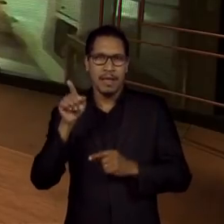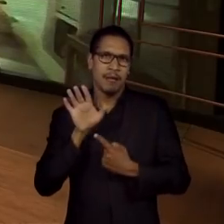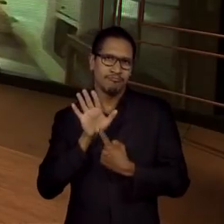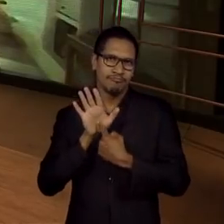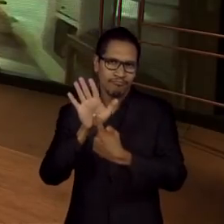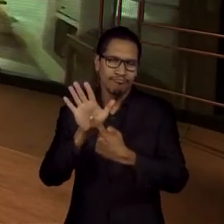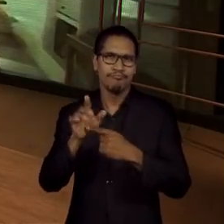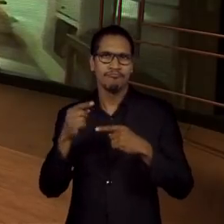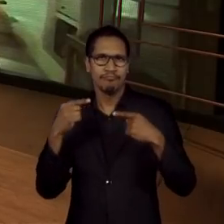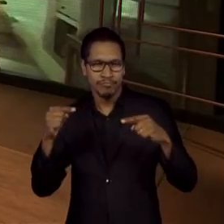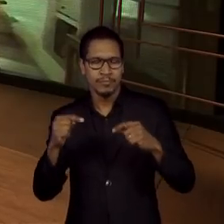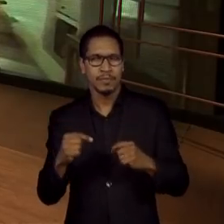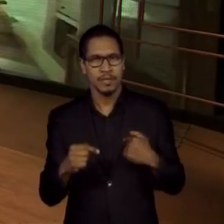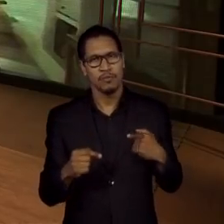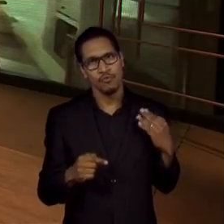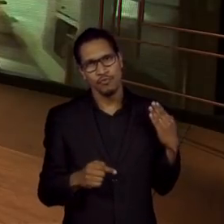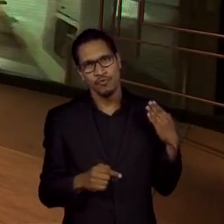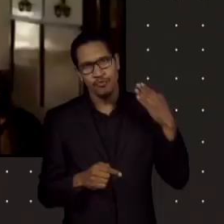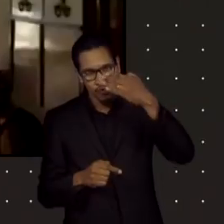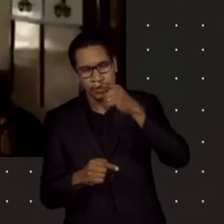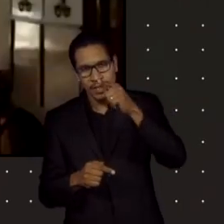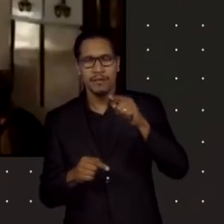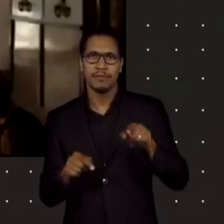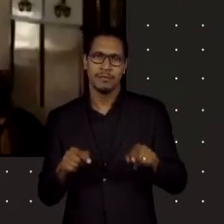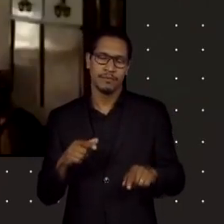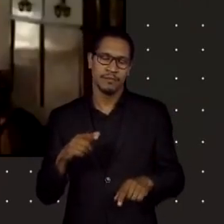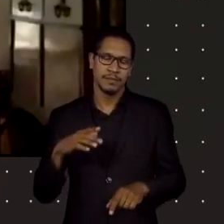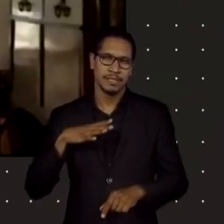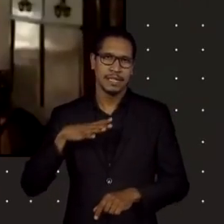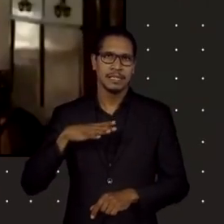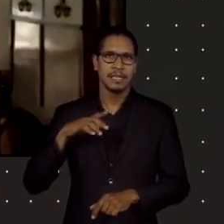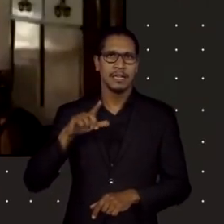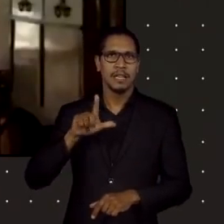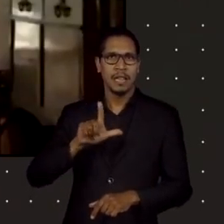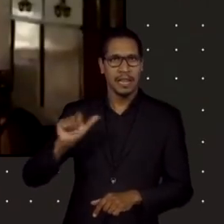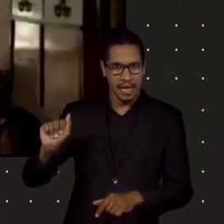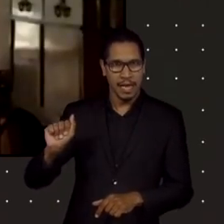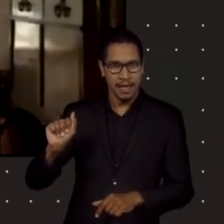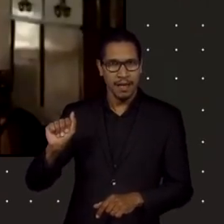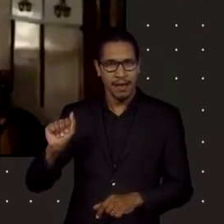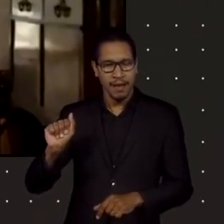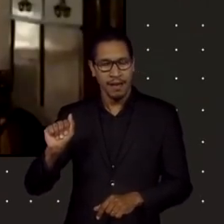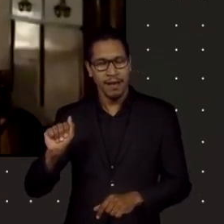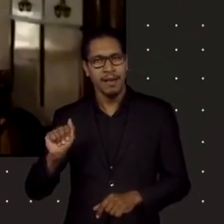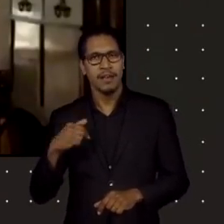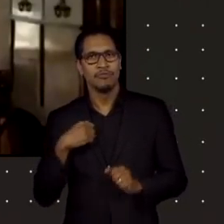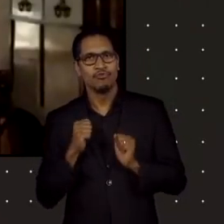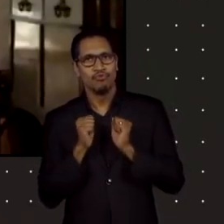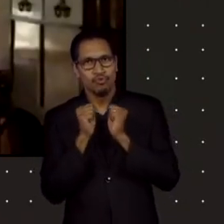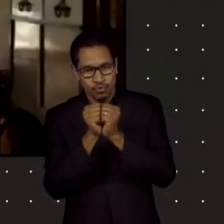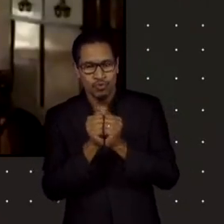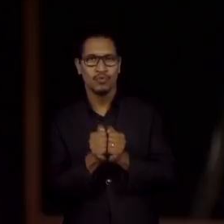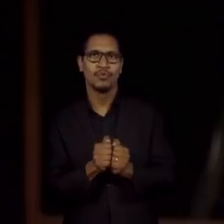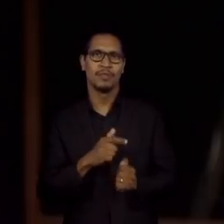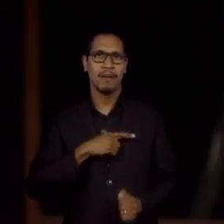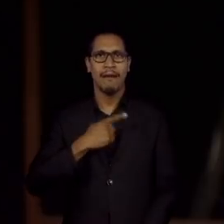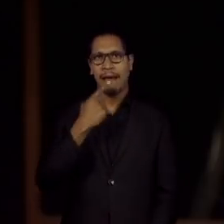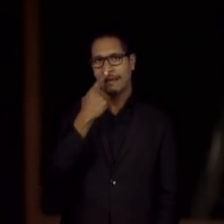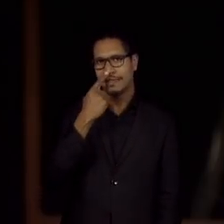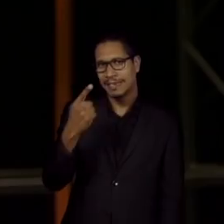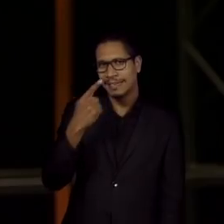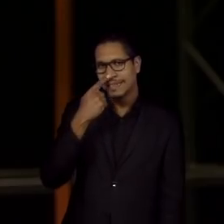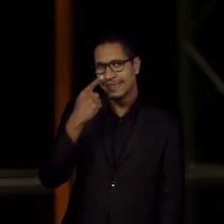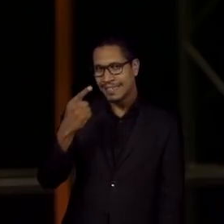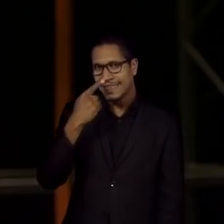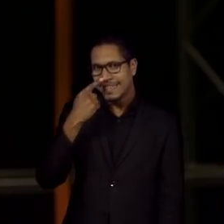época que eu fui morar em Los Angeles, acompanhando o José Renato, filho do Chacrinha, que estava com